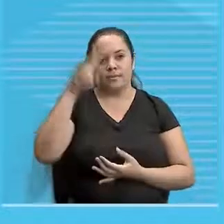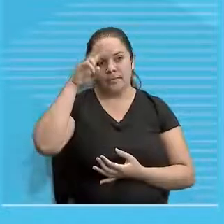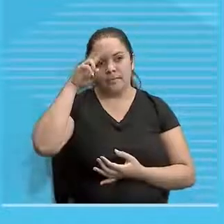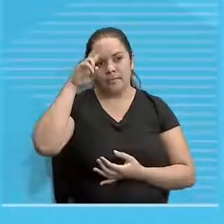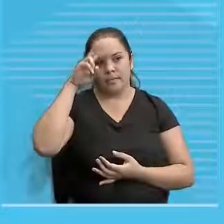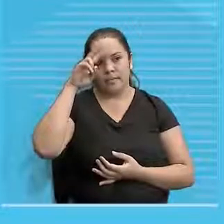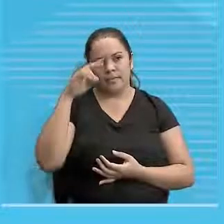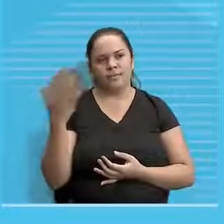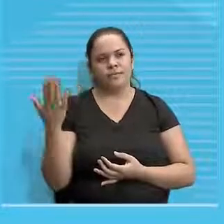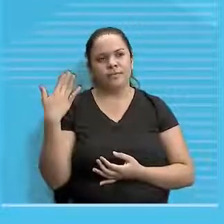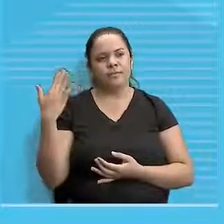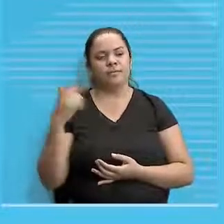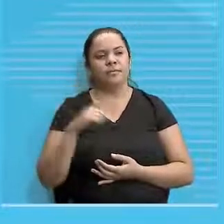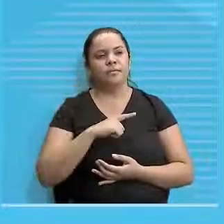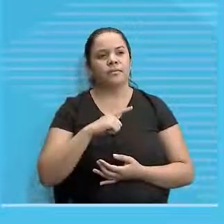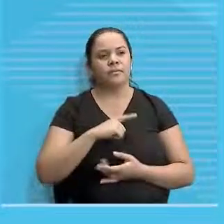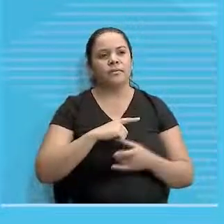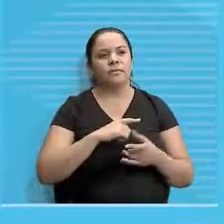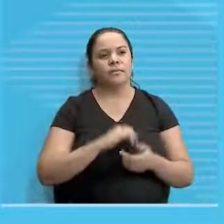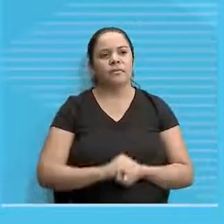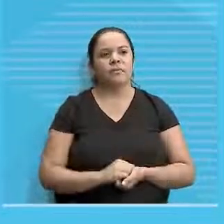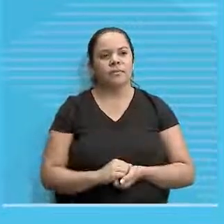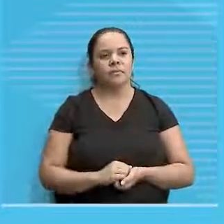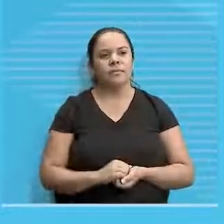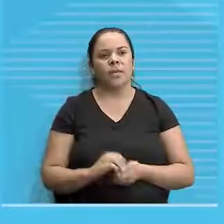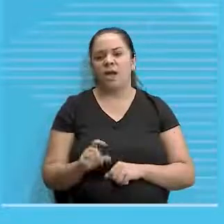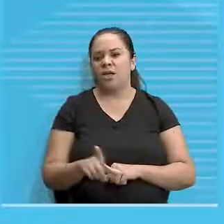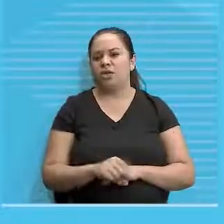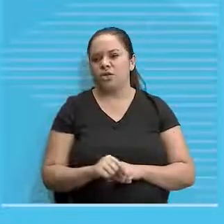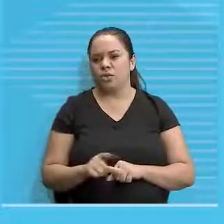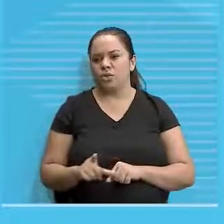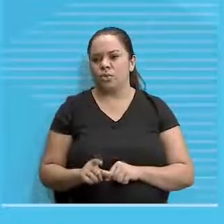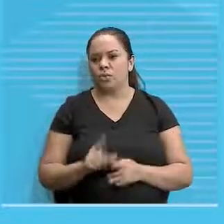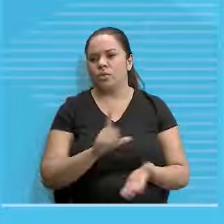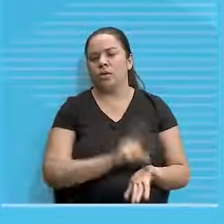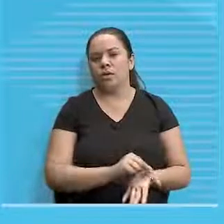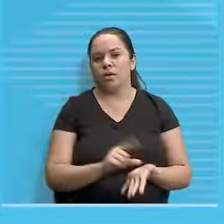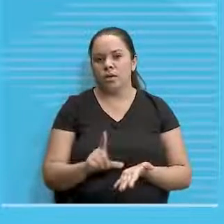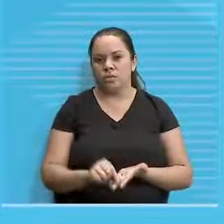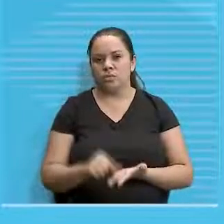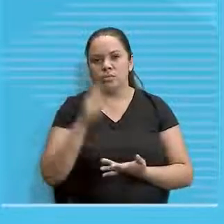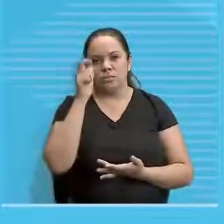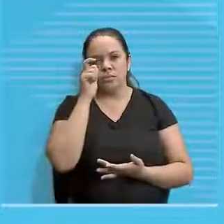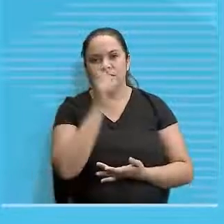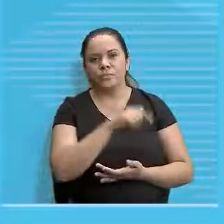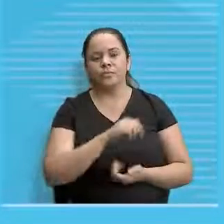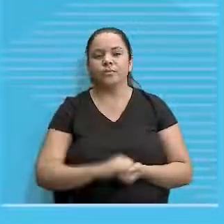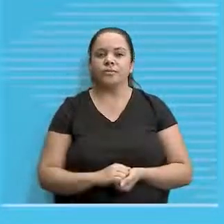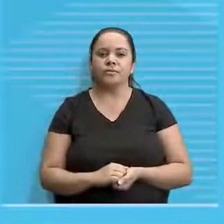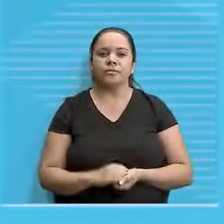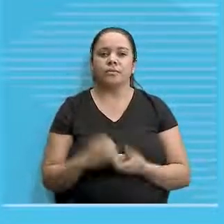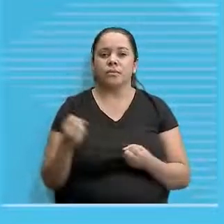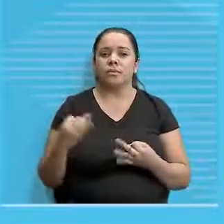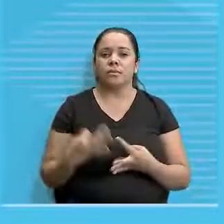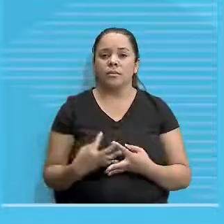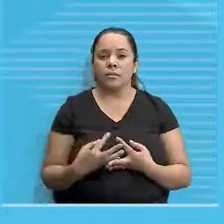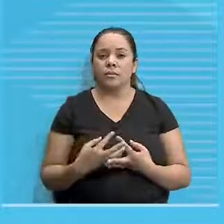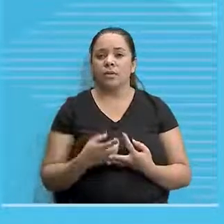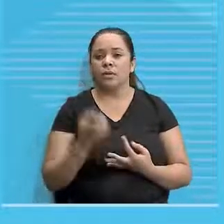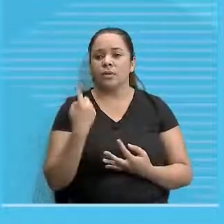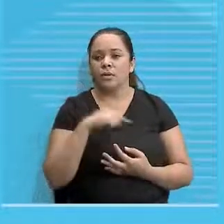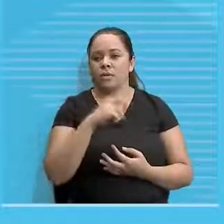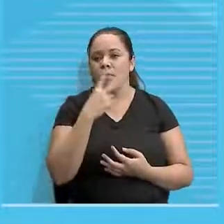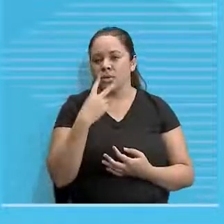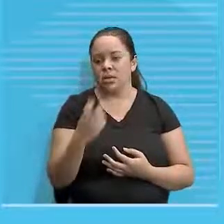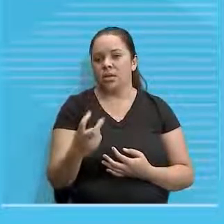interessante falando que até mesmo o nosso idioma vai definir a forma como é a nossa identidade.